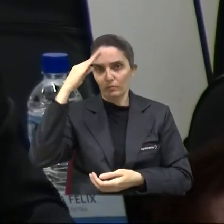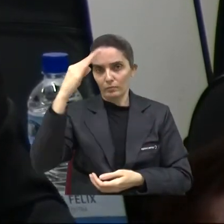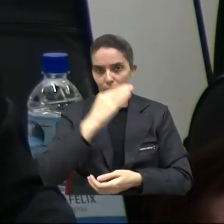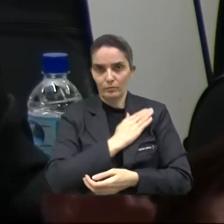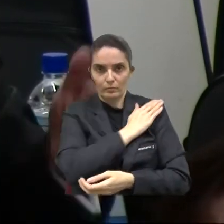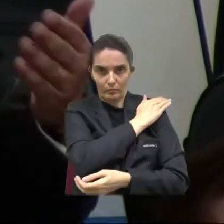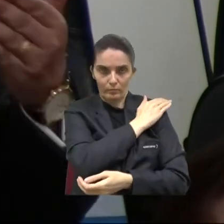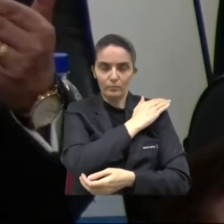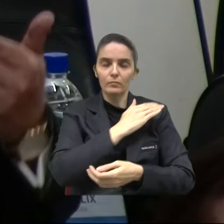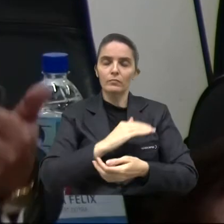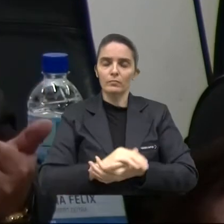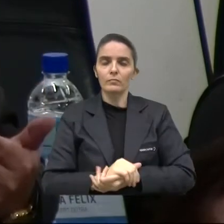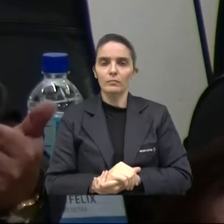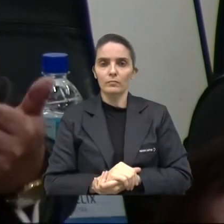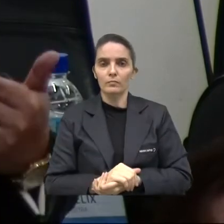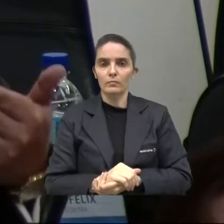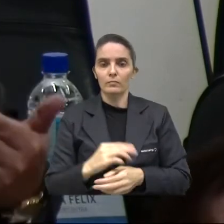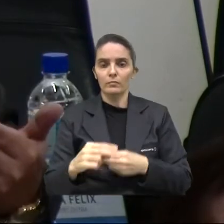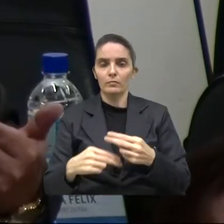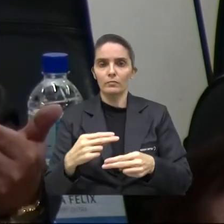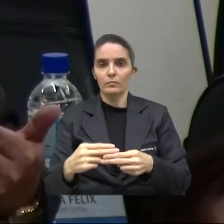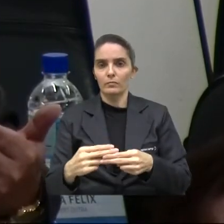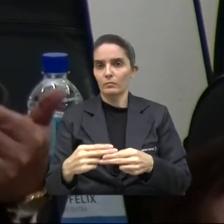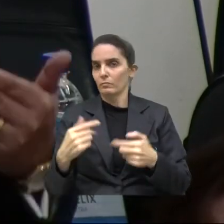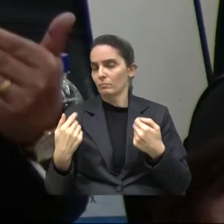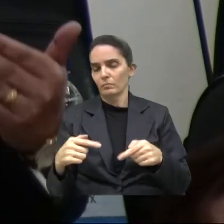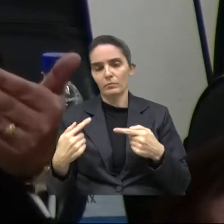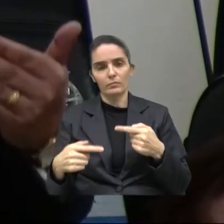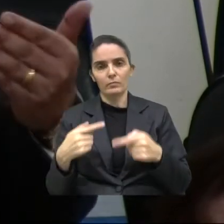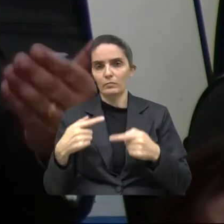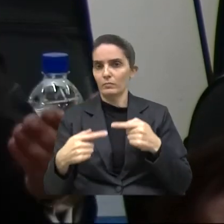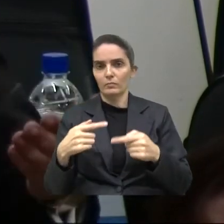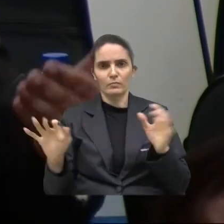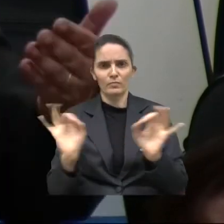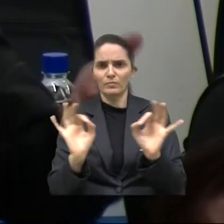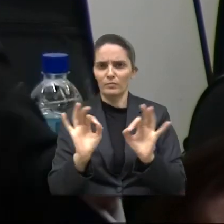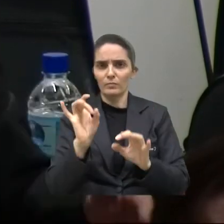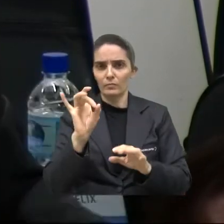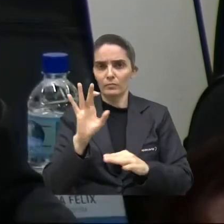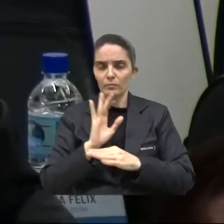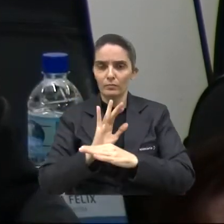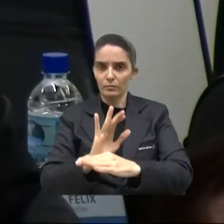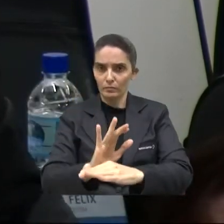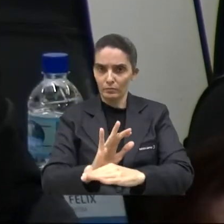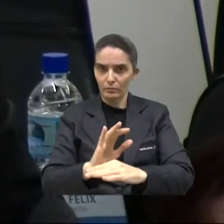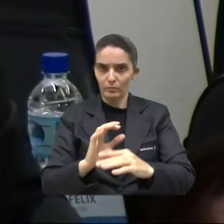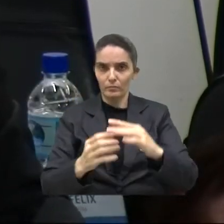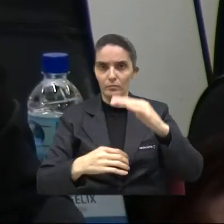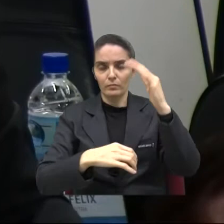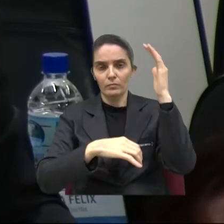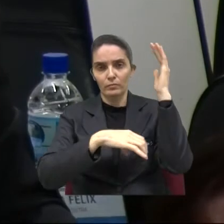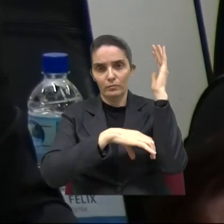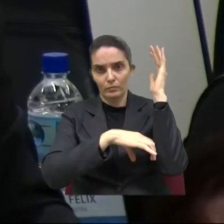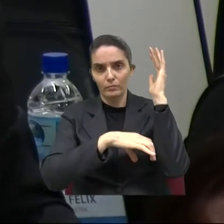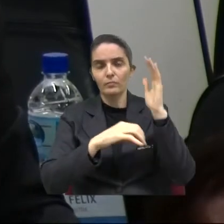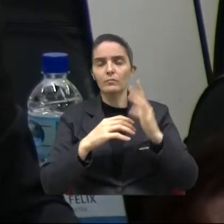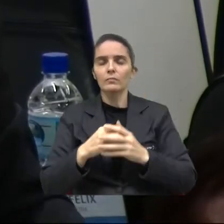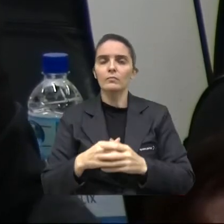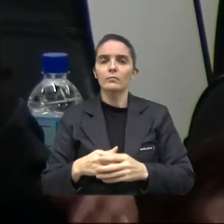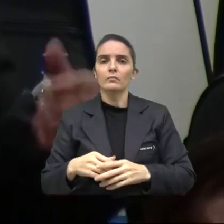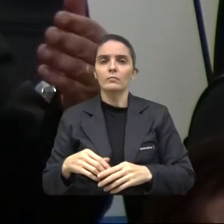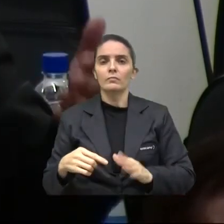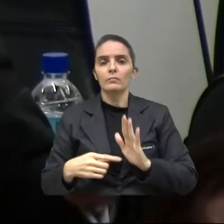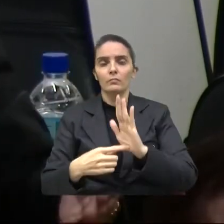por diante. Não compete a nós nem discutir esse assunto, e sim apoiar que a Assembleia Legislativa leve a plenário